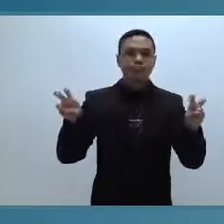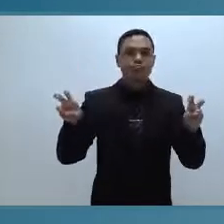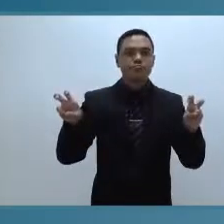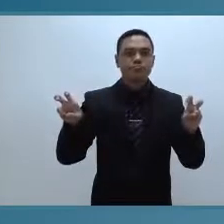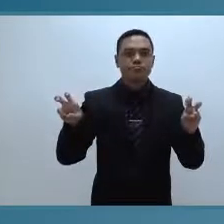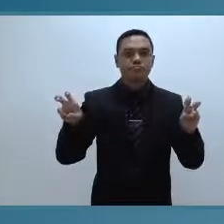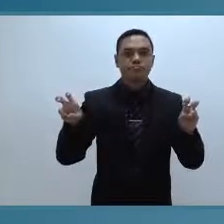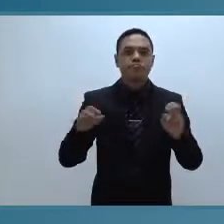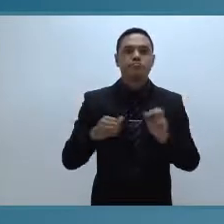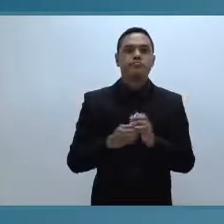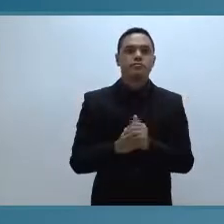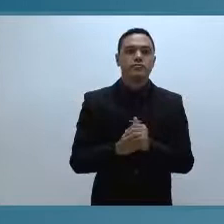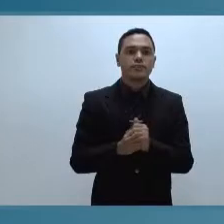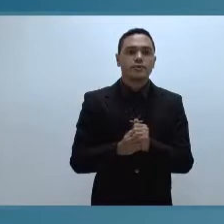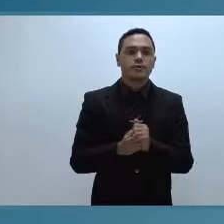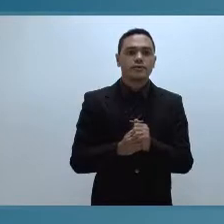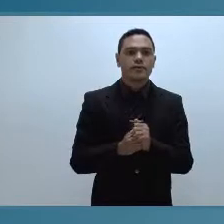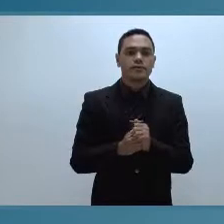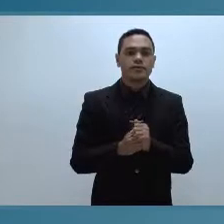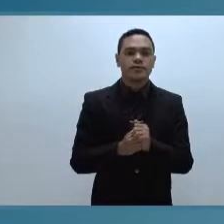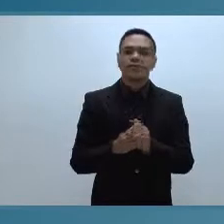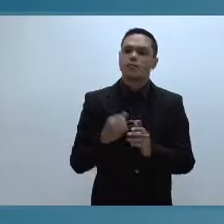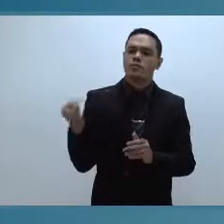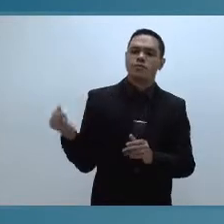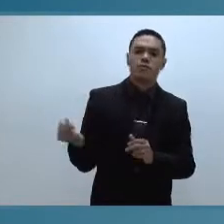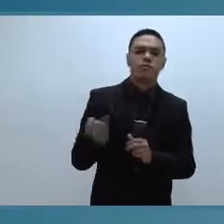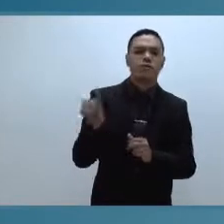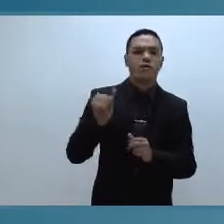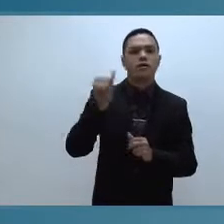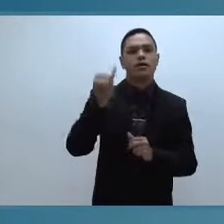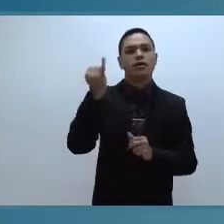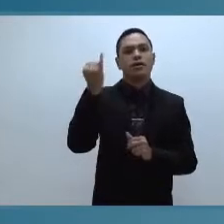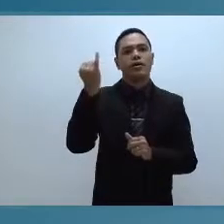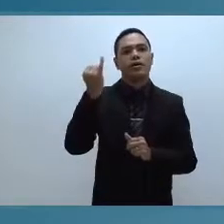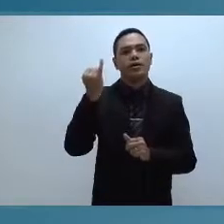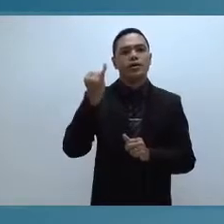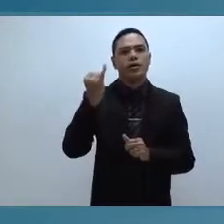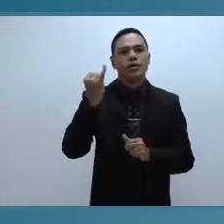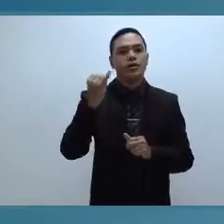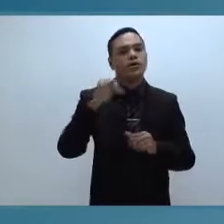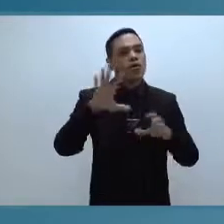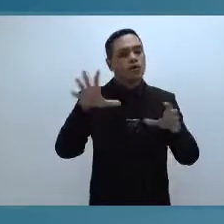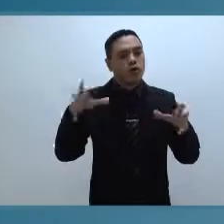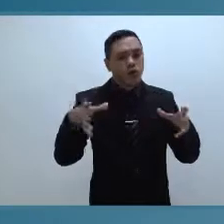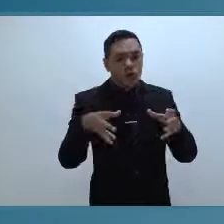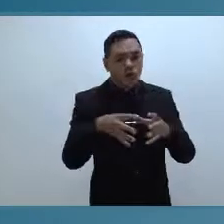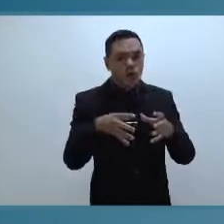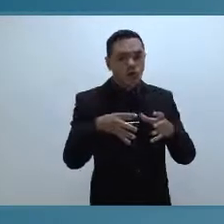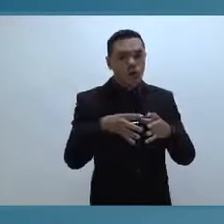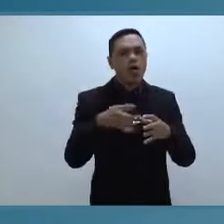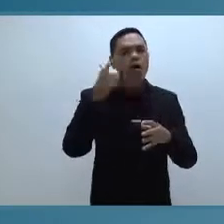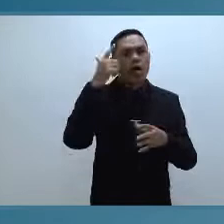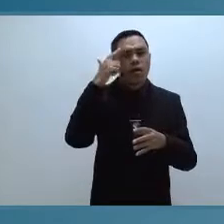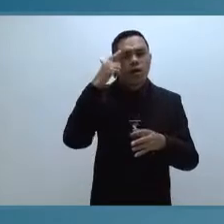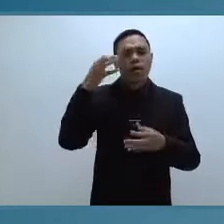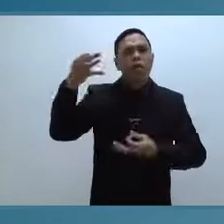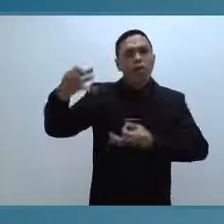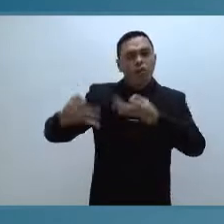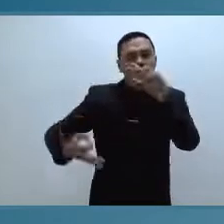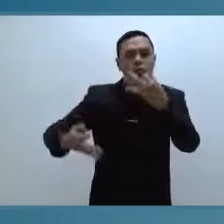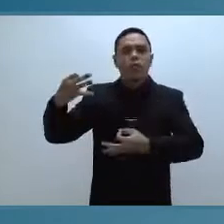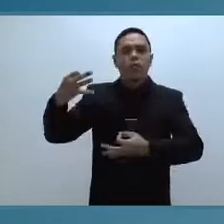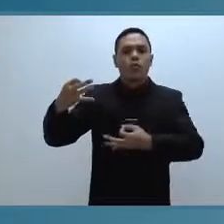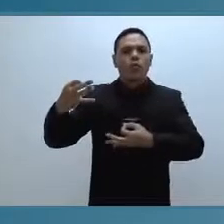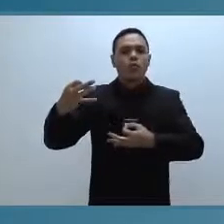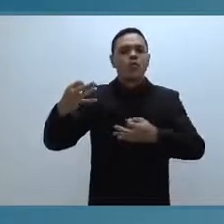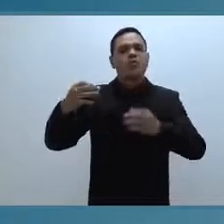é absolutamente fundamental que a comunidade saiba o que pensa o seu juiz sobre todos os fatos da